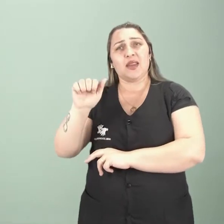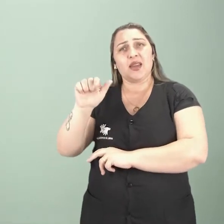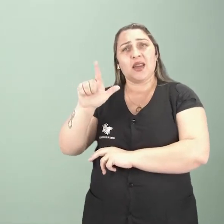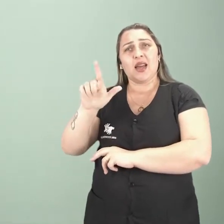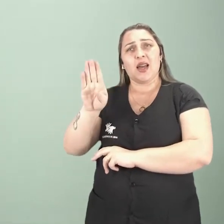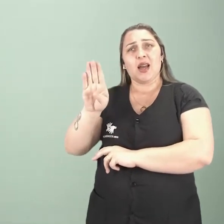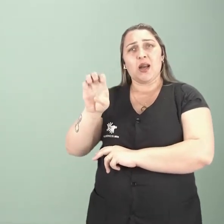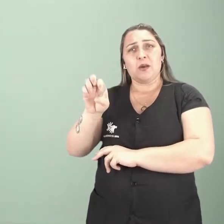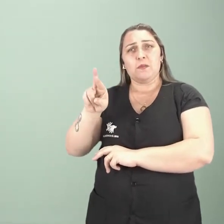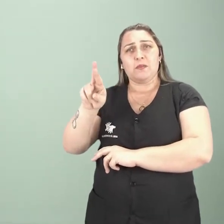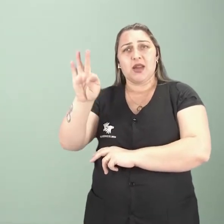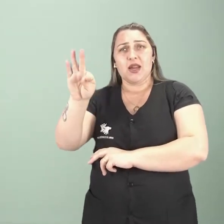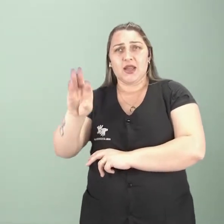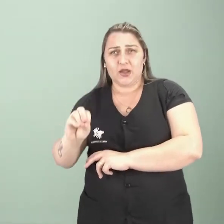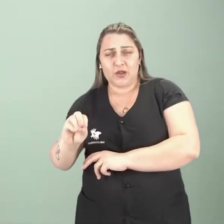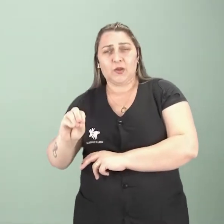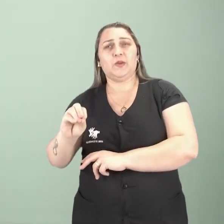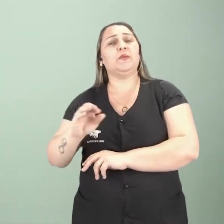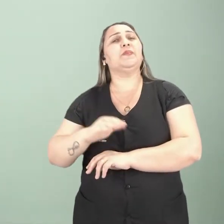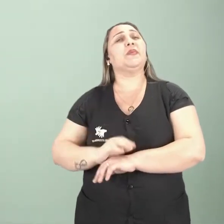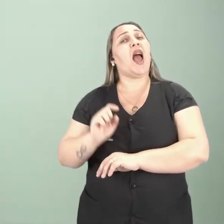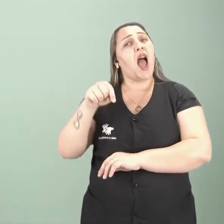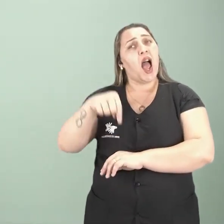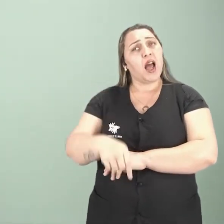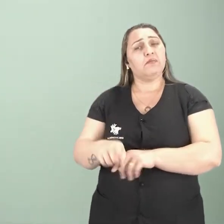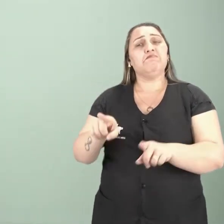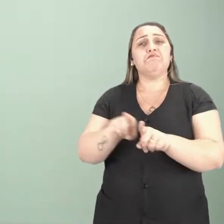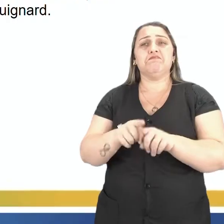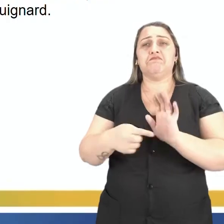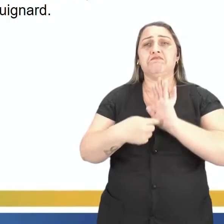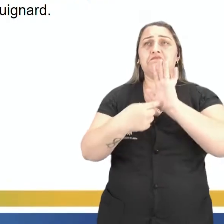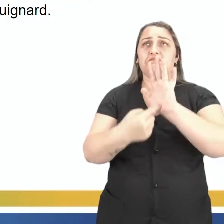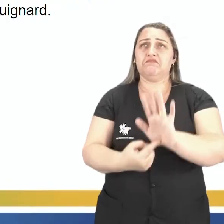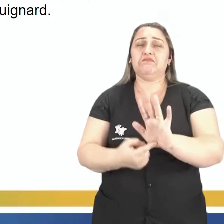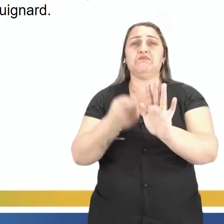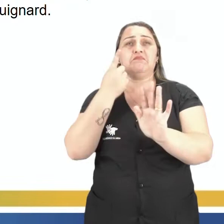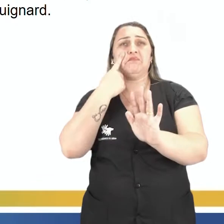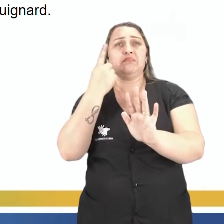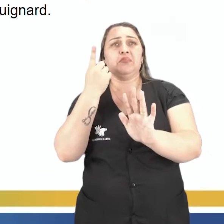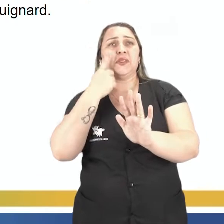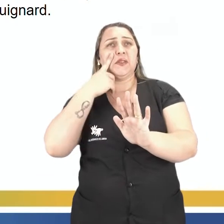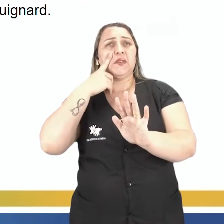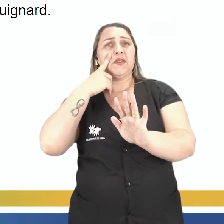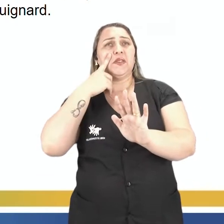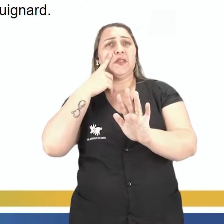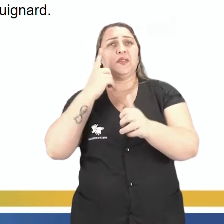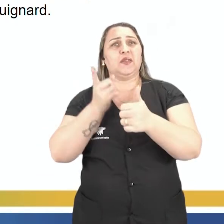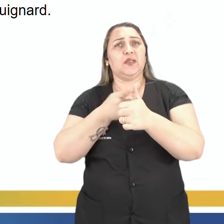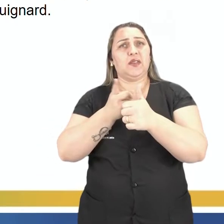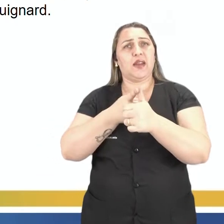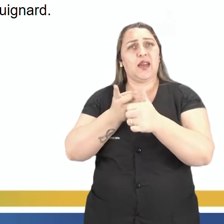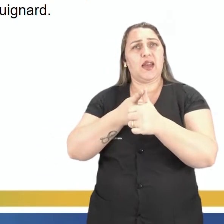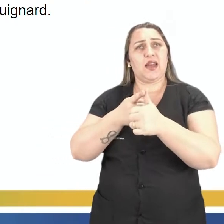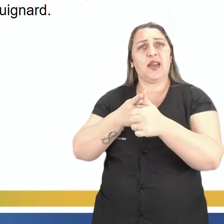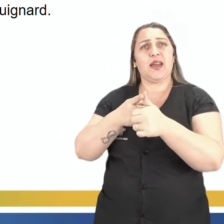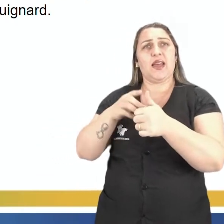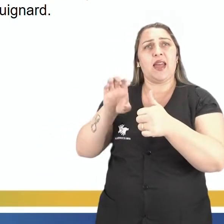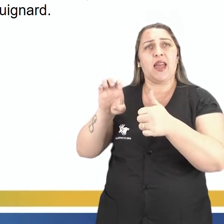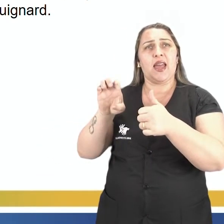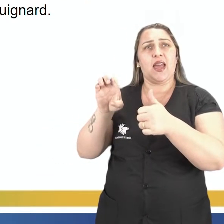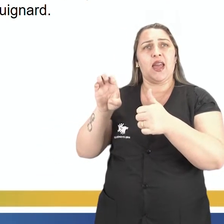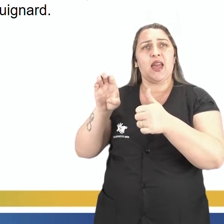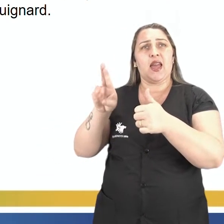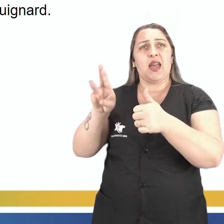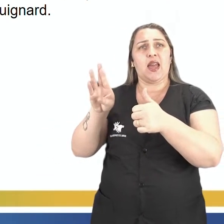Veiga Guignard, tá? Então aqui nós estamos vendo duas obras da Beatriz Milhazes. A primeira obra chama-se